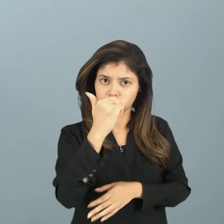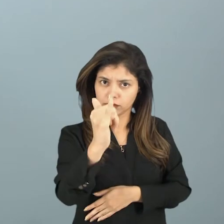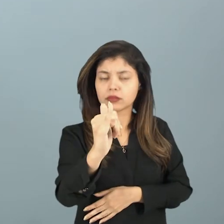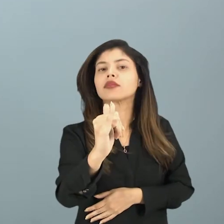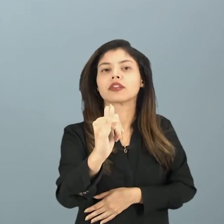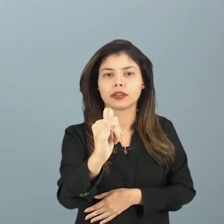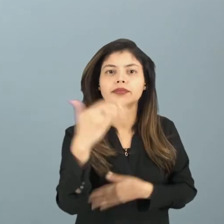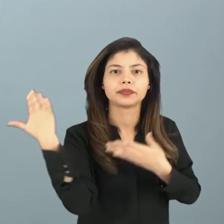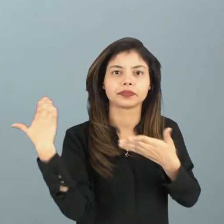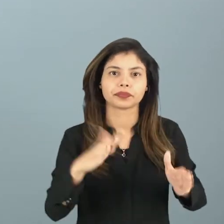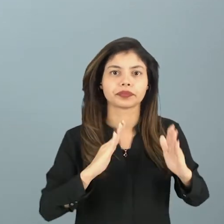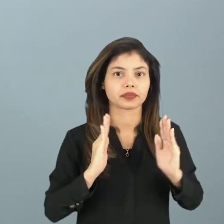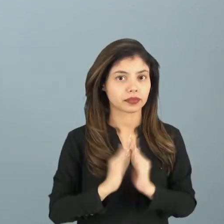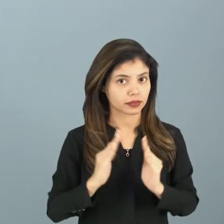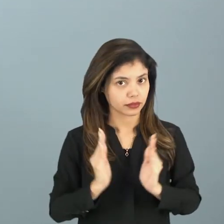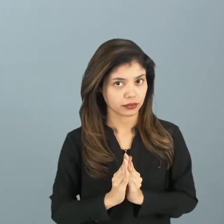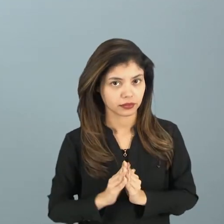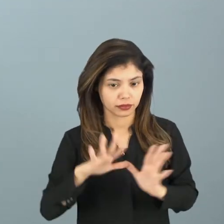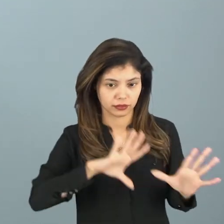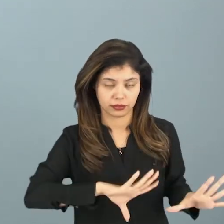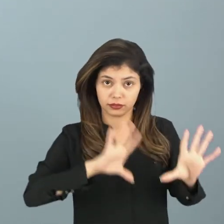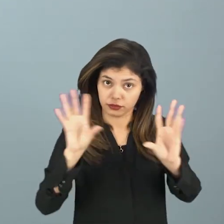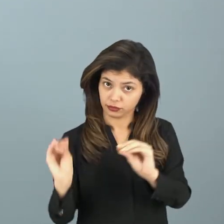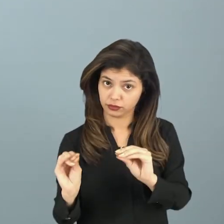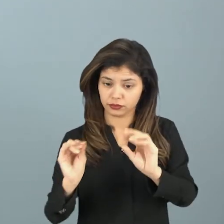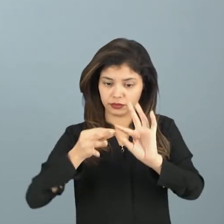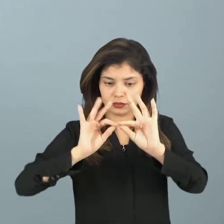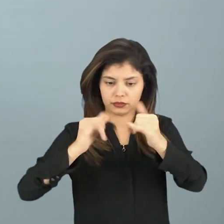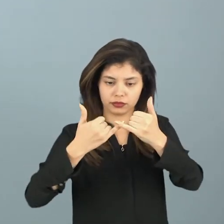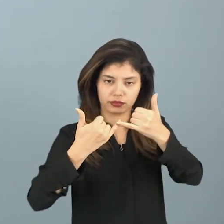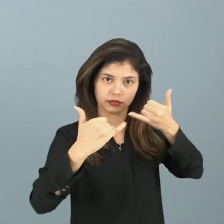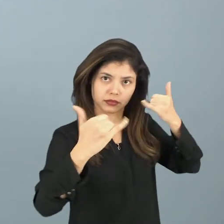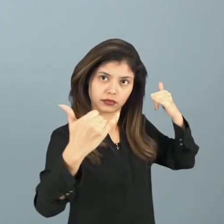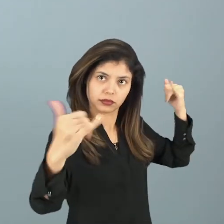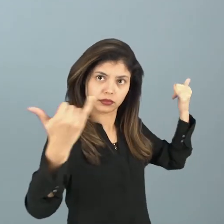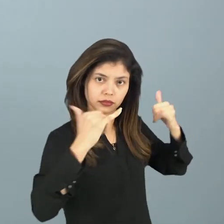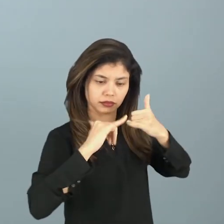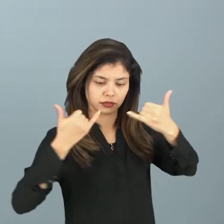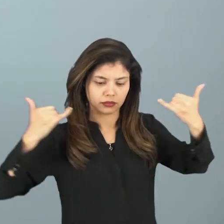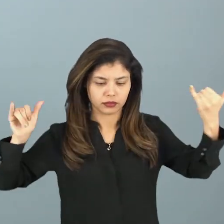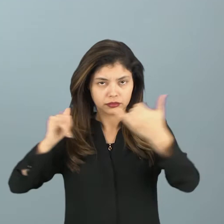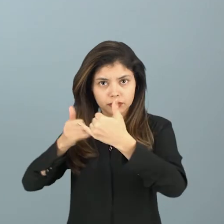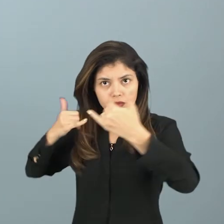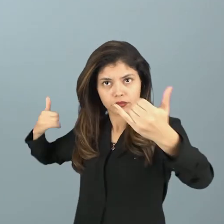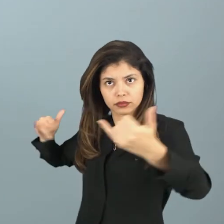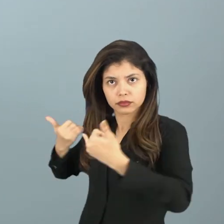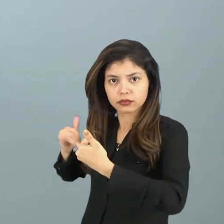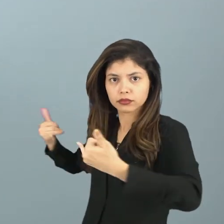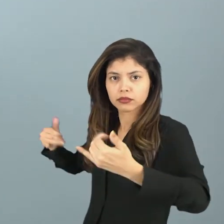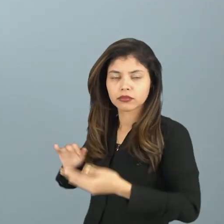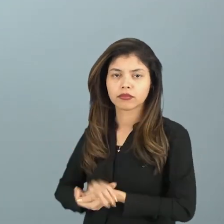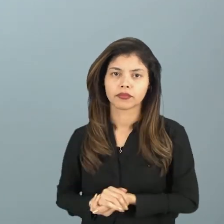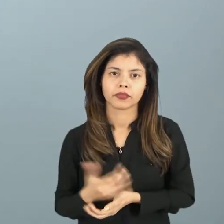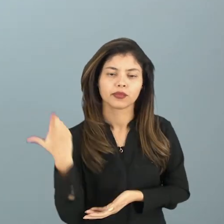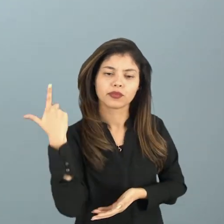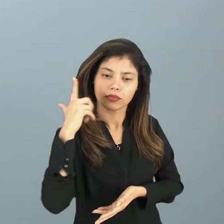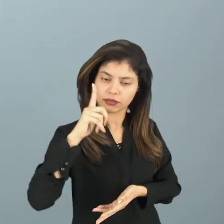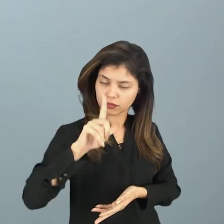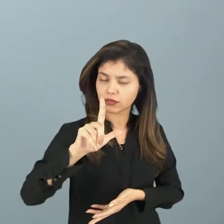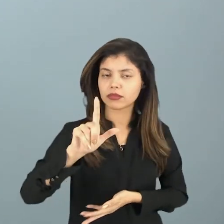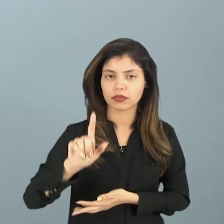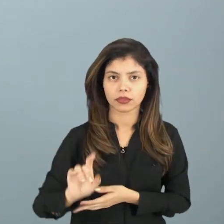elétrica que chega à nossa casa através das fiações, não é? Da rede de energia. E aí a gente